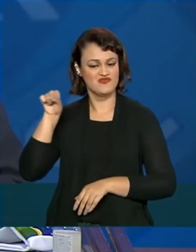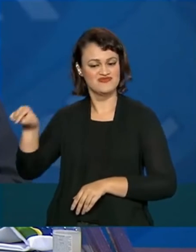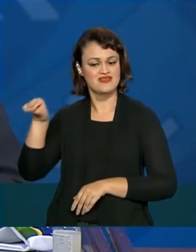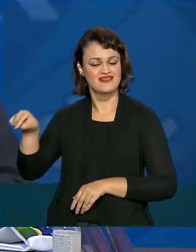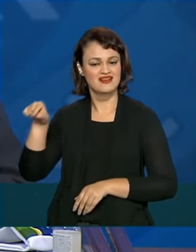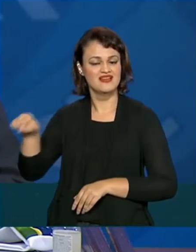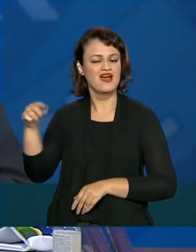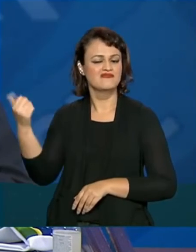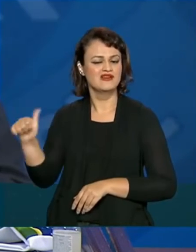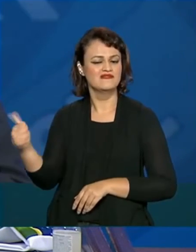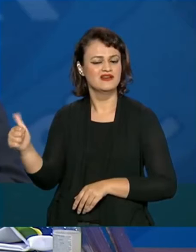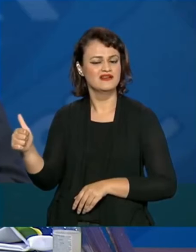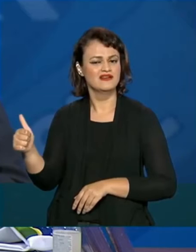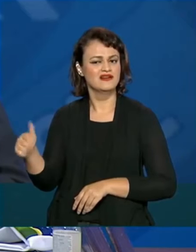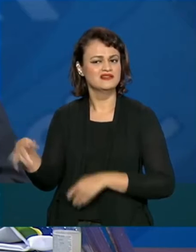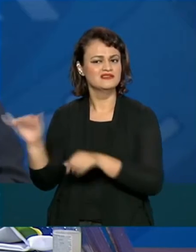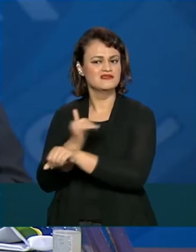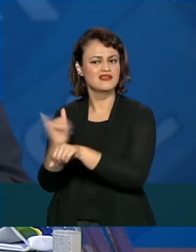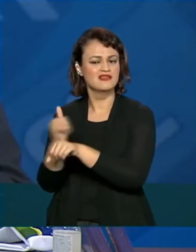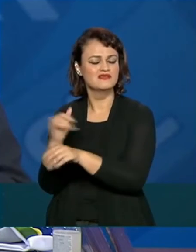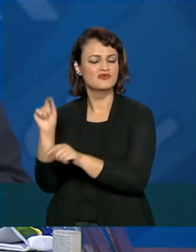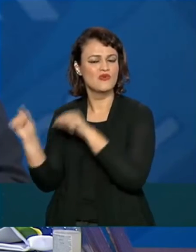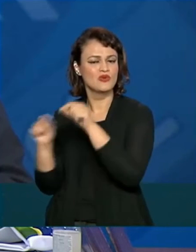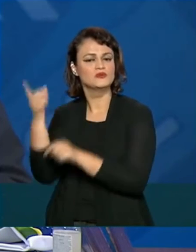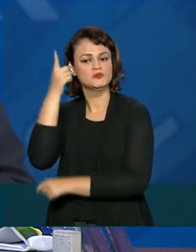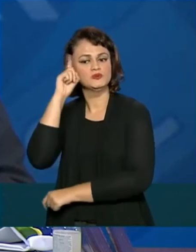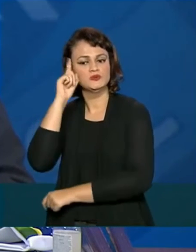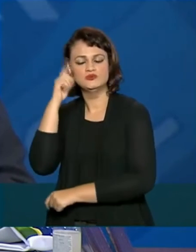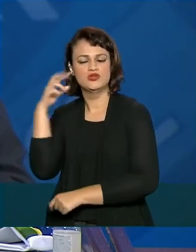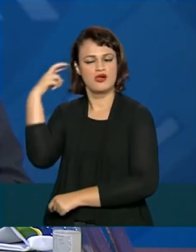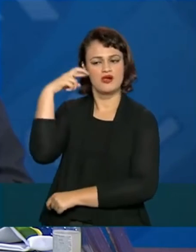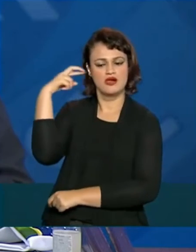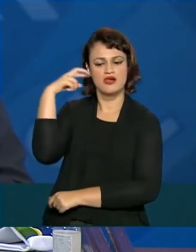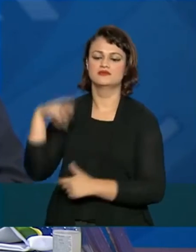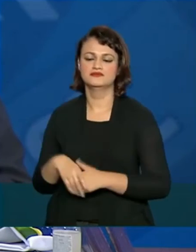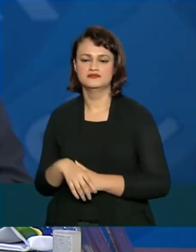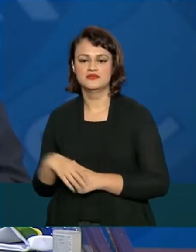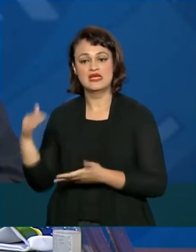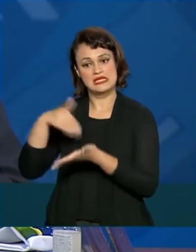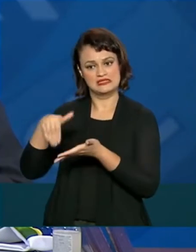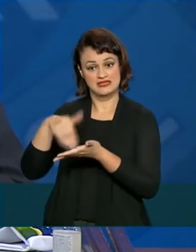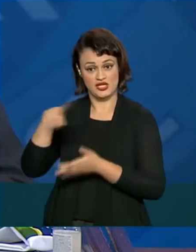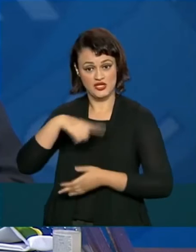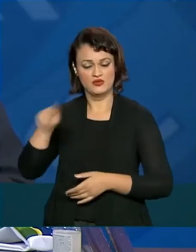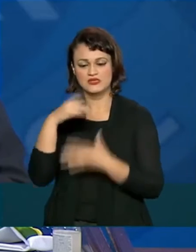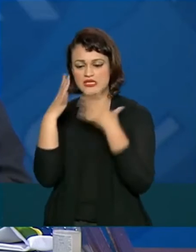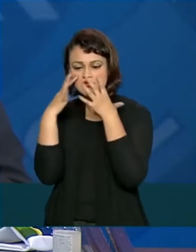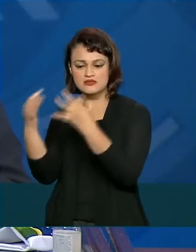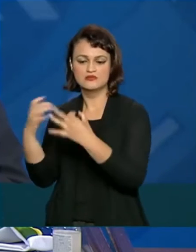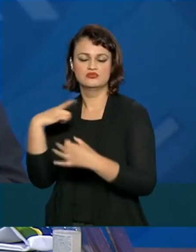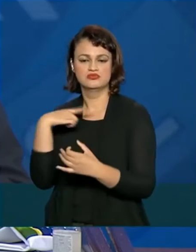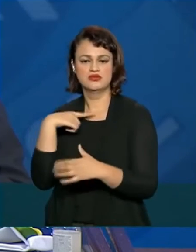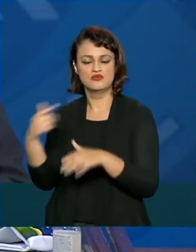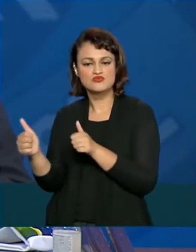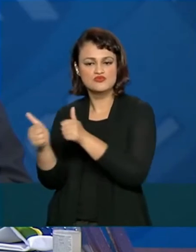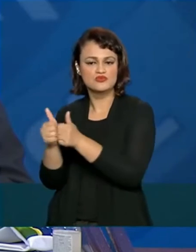para avaliarmos essas medidas dia a dia, né? E a nossa secretaria está atenta, junto